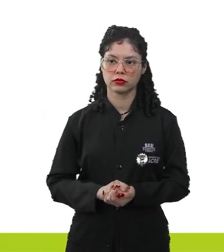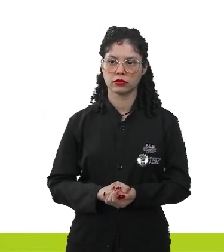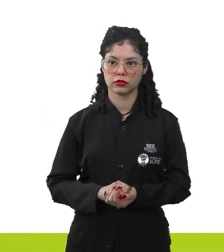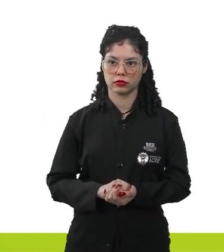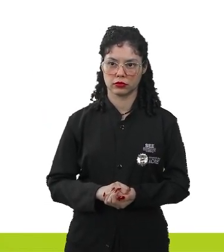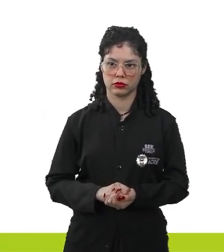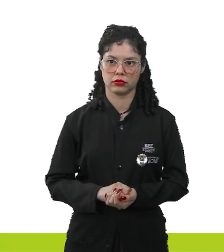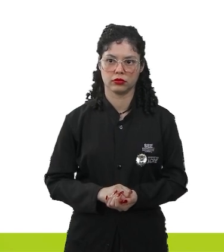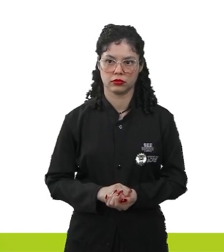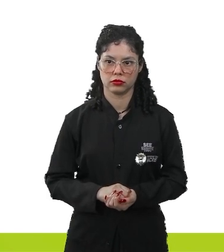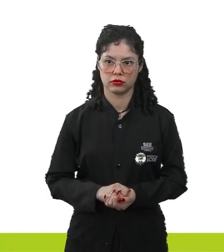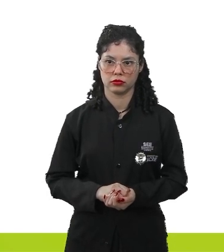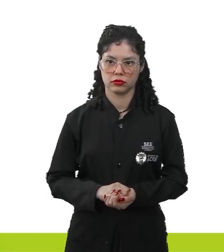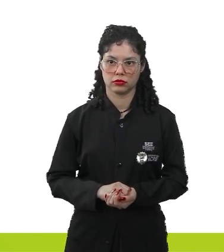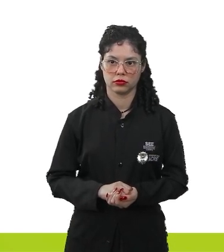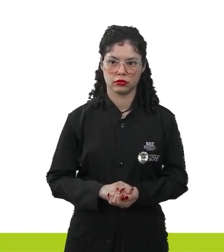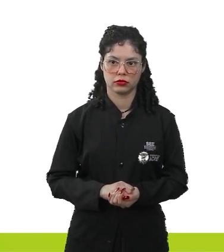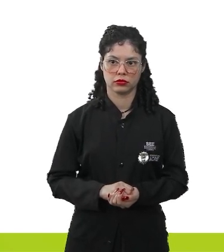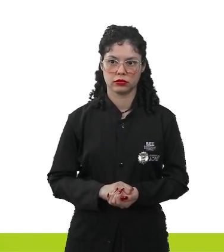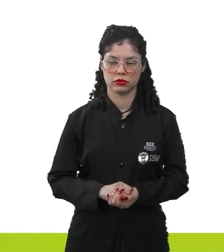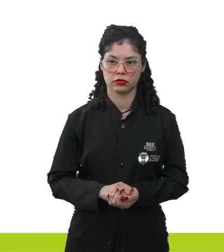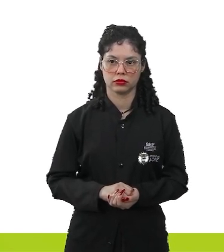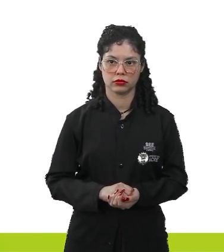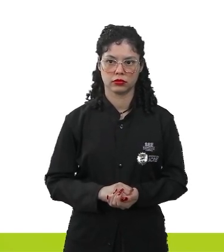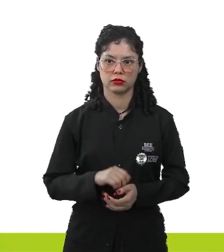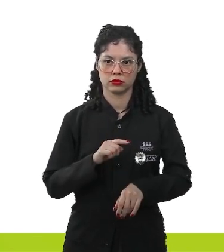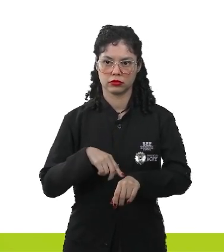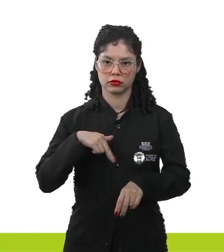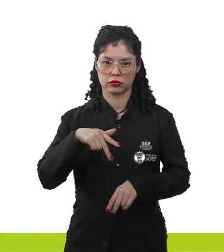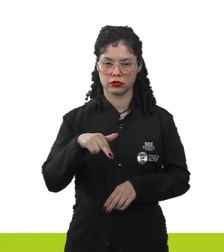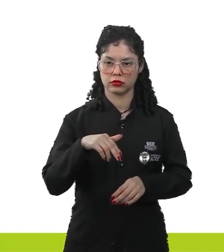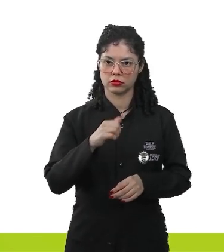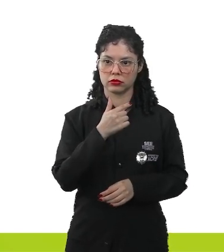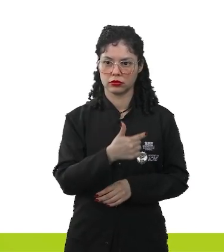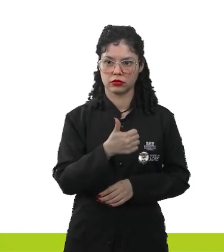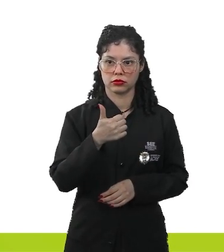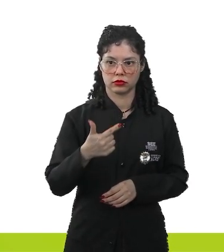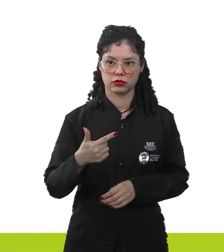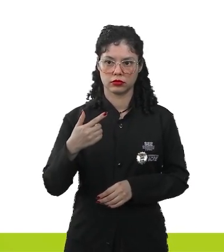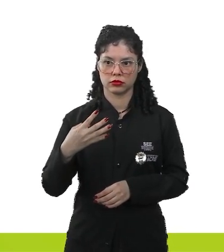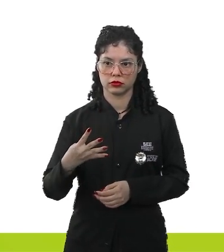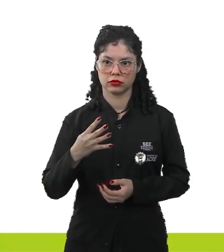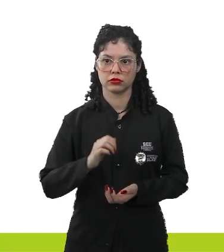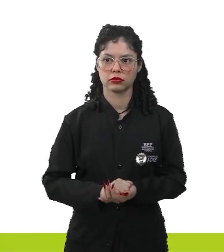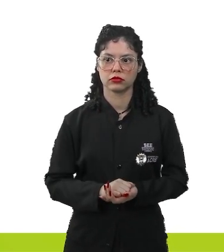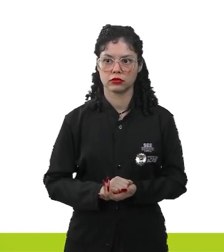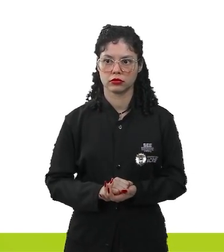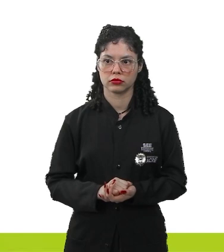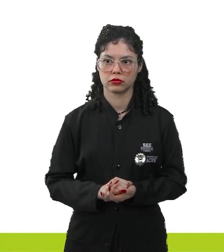ele corre só meia hora, caminha só meia hora, então é 124.